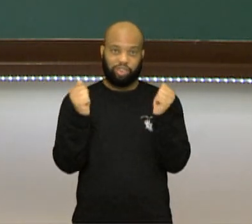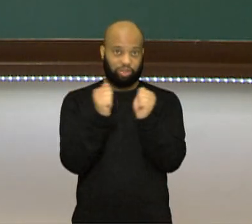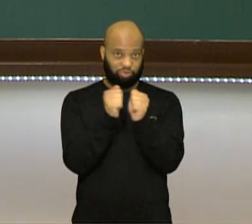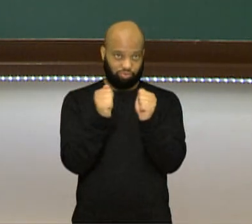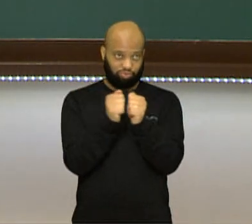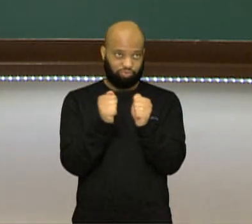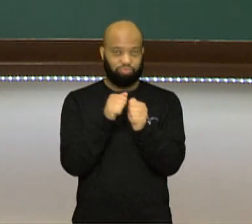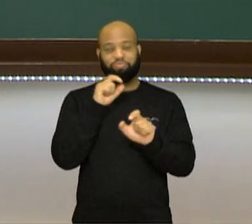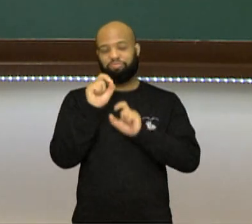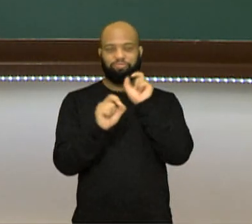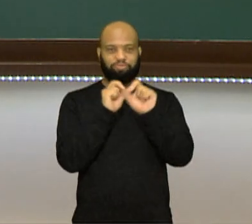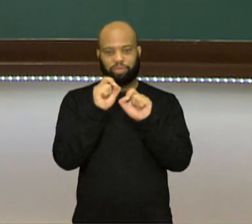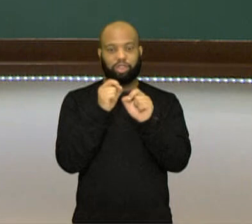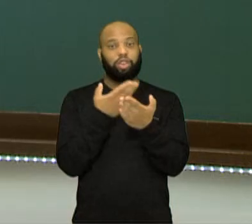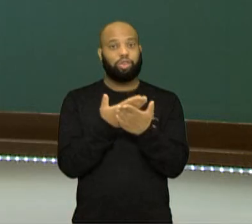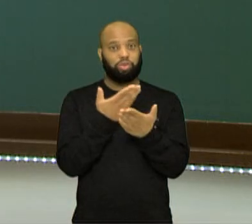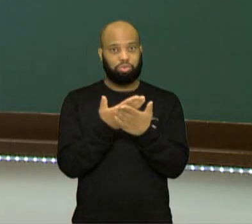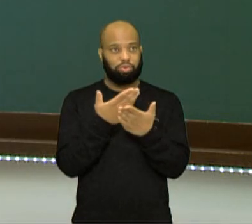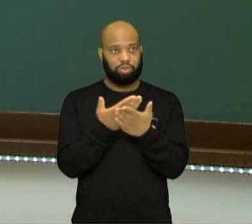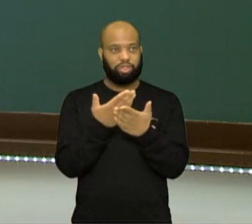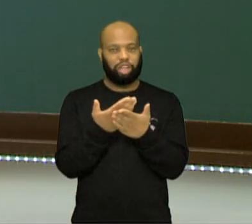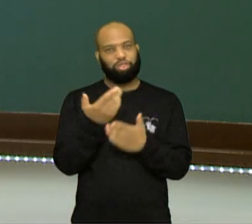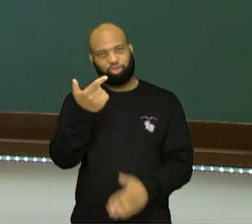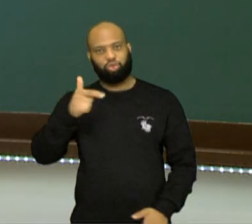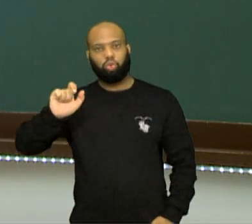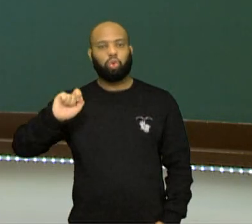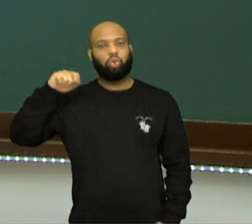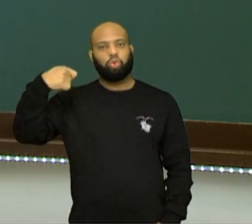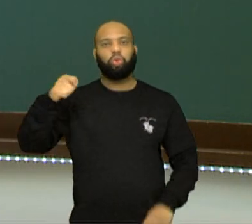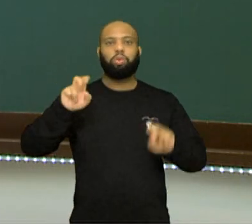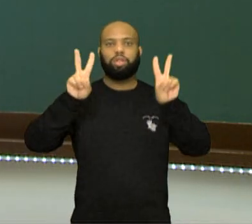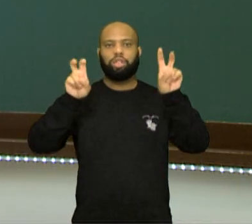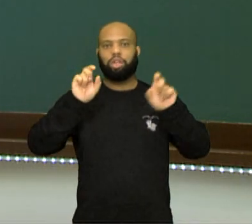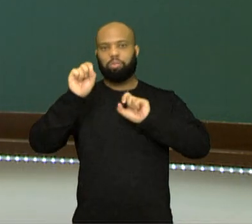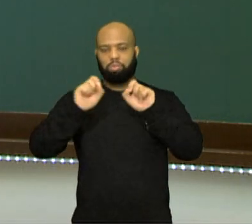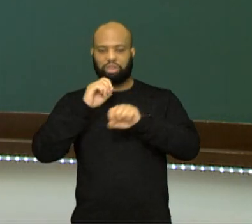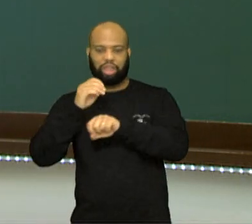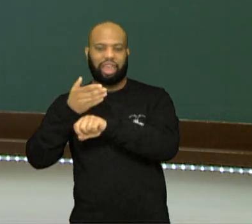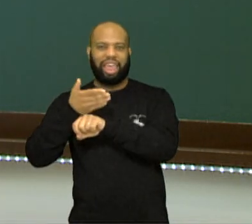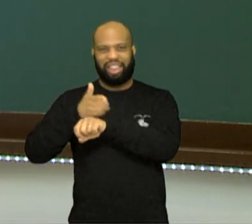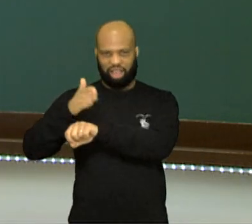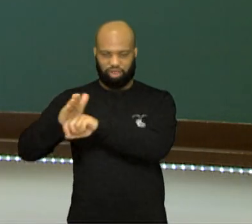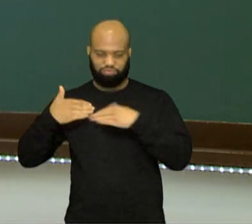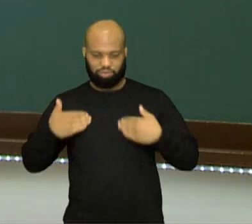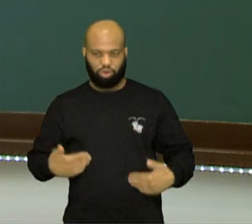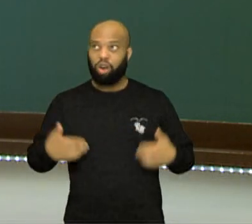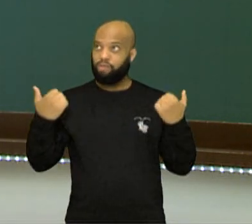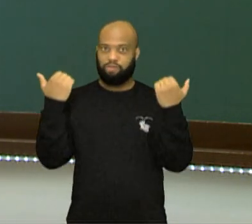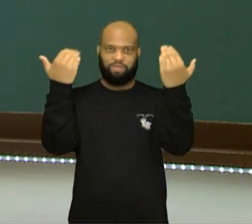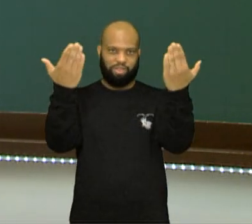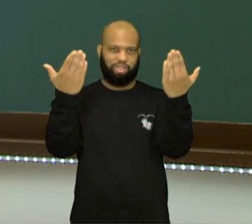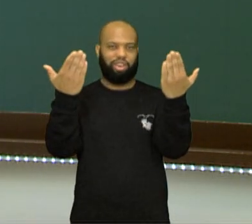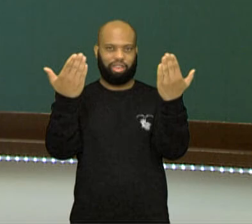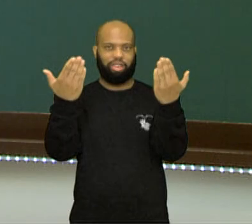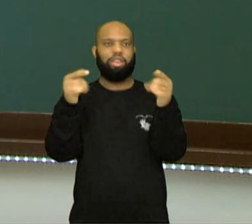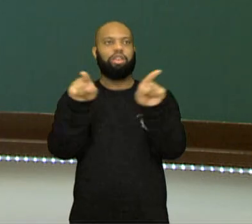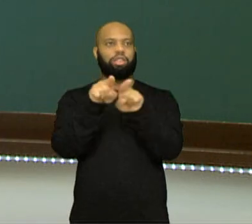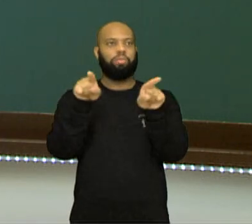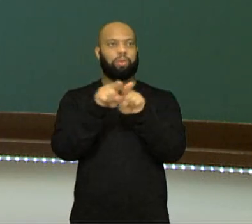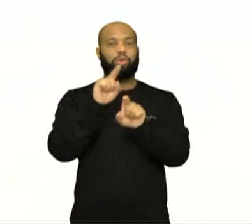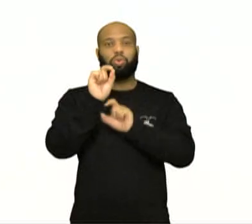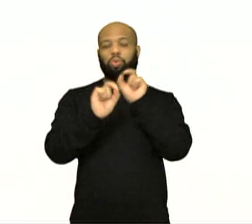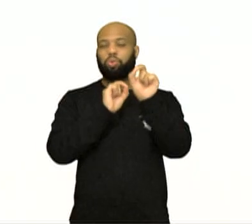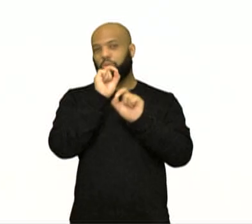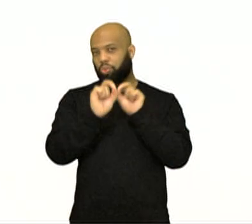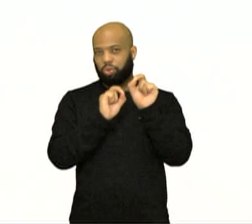aqui para nós conversarmos mais uma vez sobre as práticas corporais de aventura e, em específico, a gente vai falar